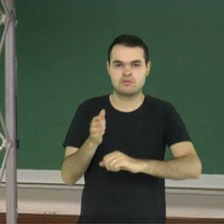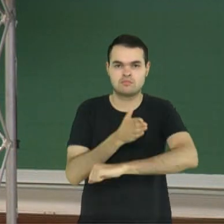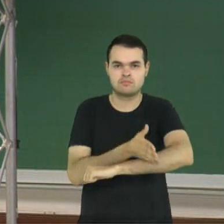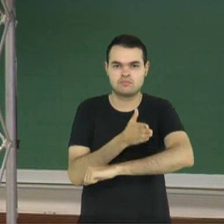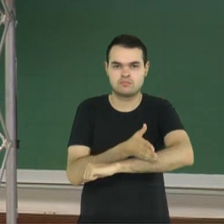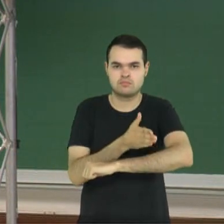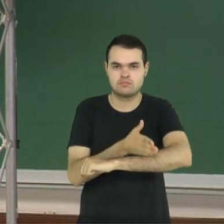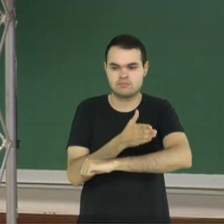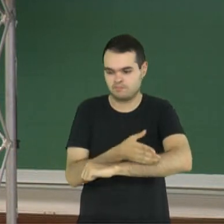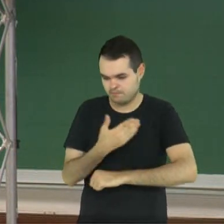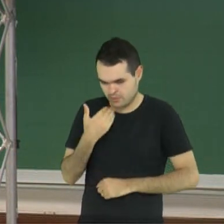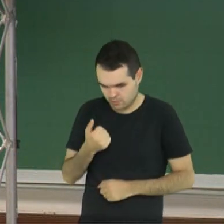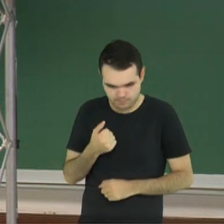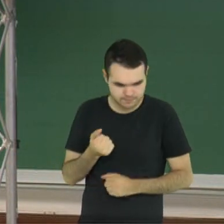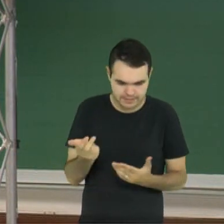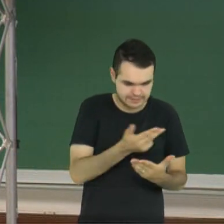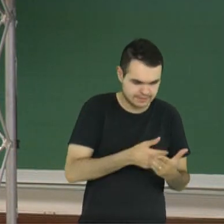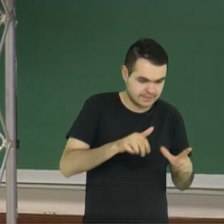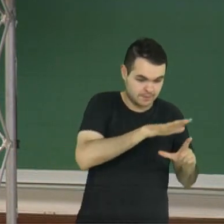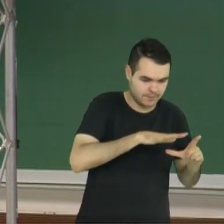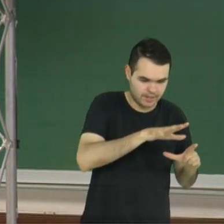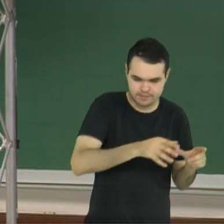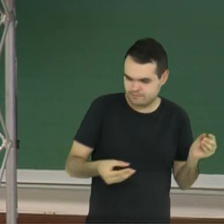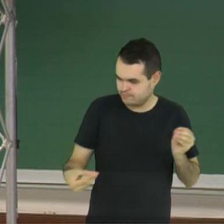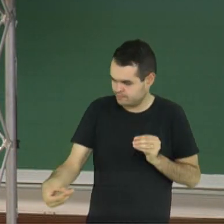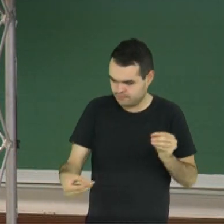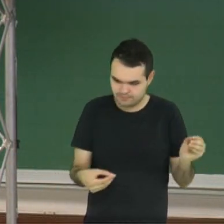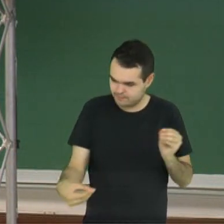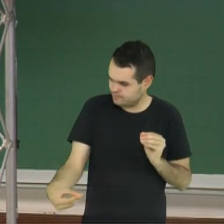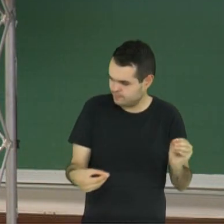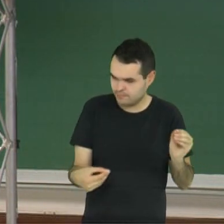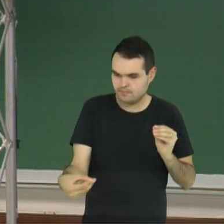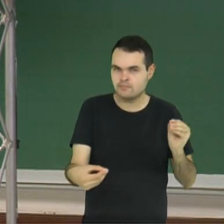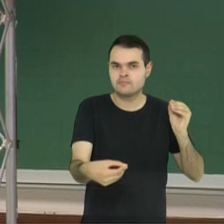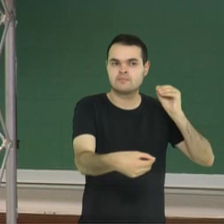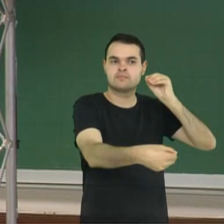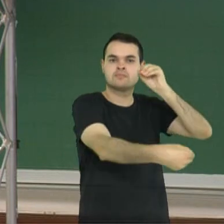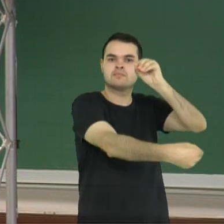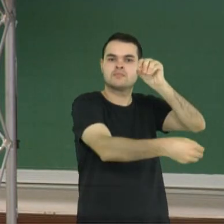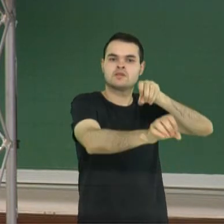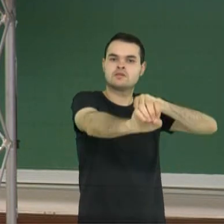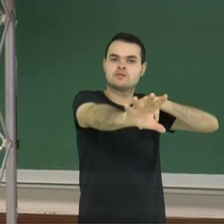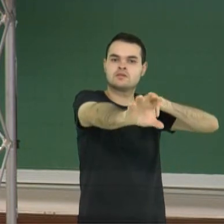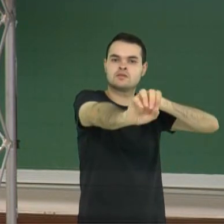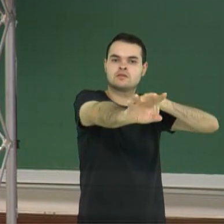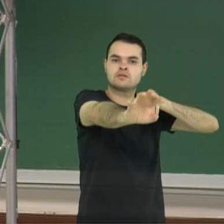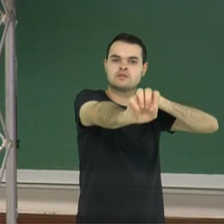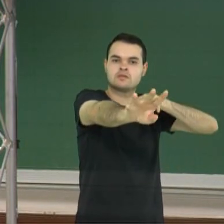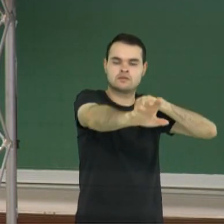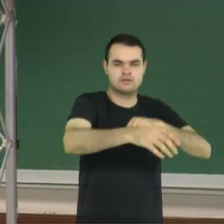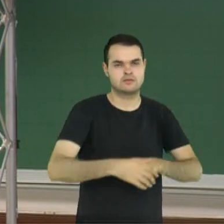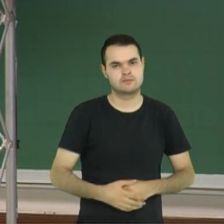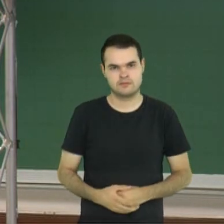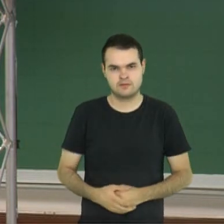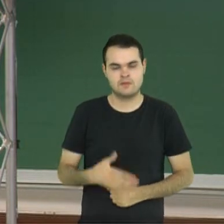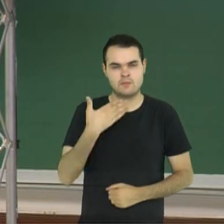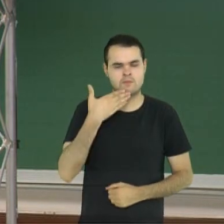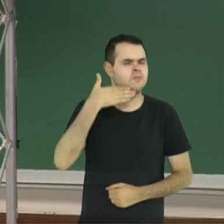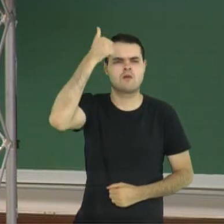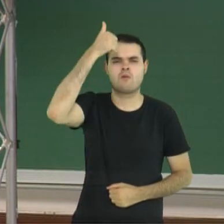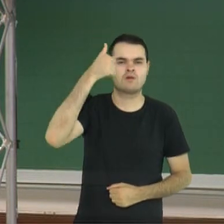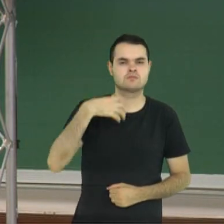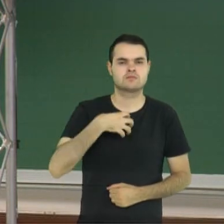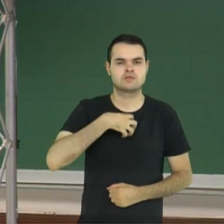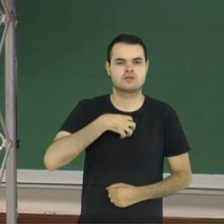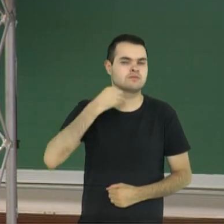sabia ler e escrever, a melhor forma é eu trazer a figura. Então, exatamente pela figura, é a melhor forma de eu ensinar, a melhor forma de mostrar, a melhor forma de eu